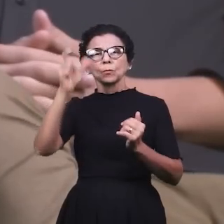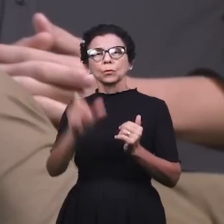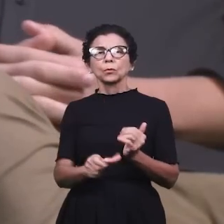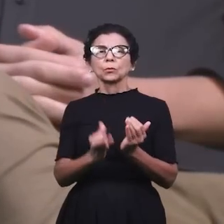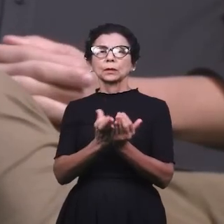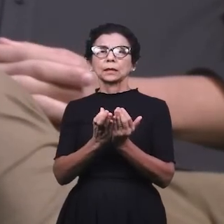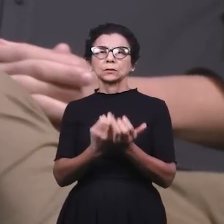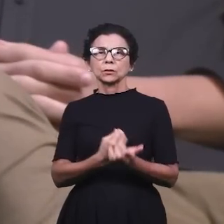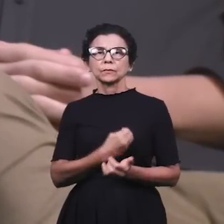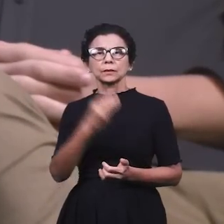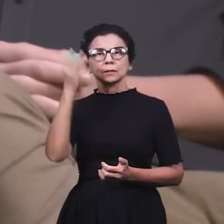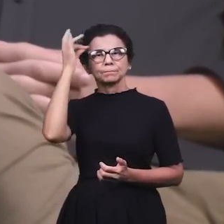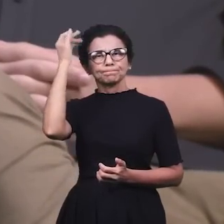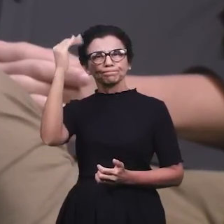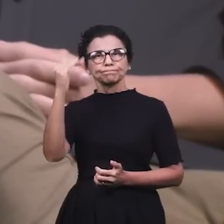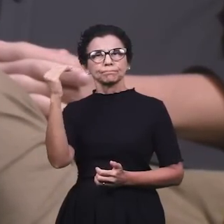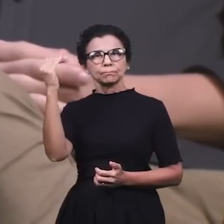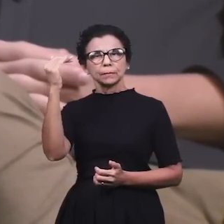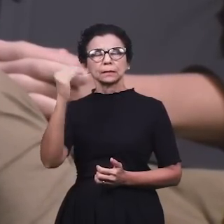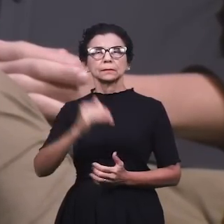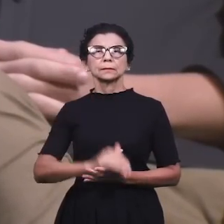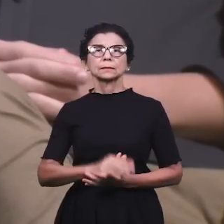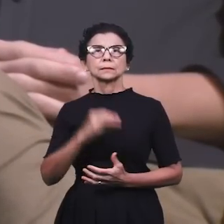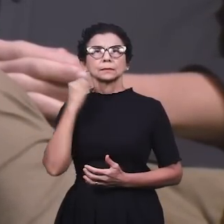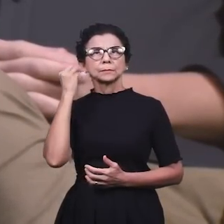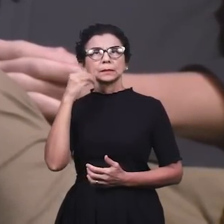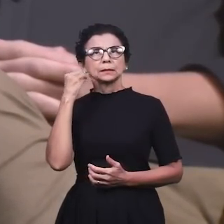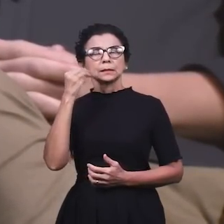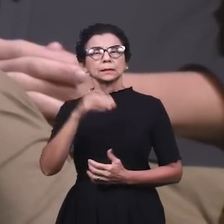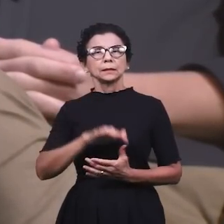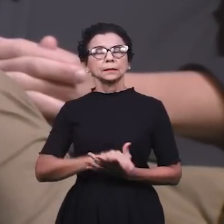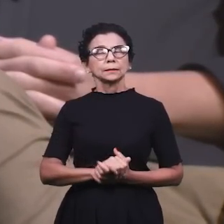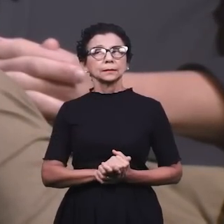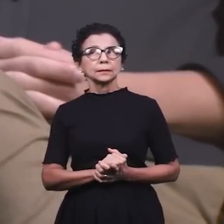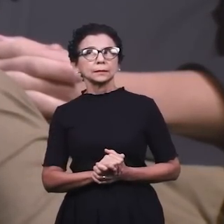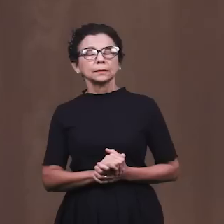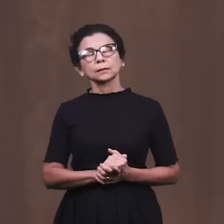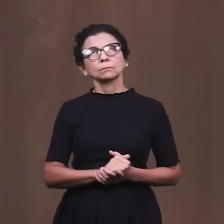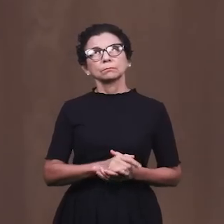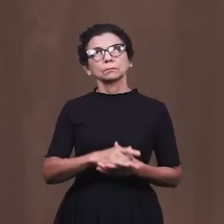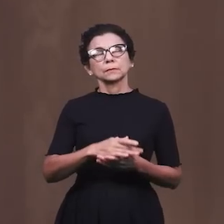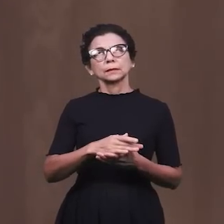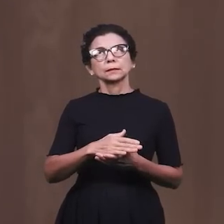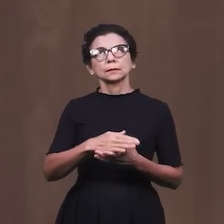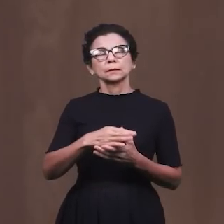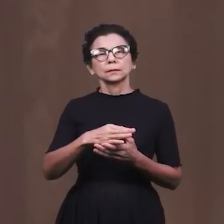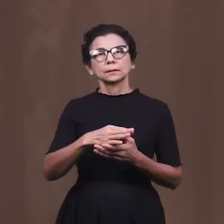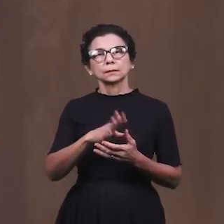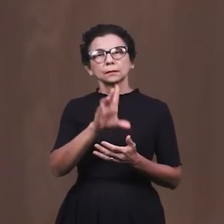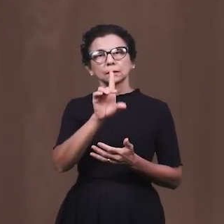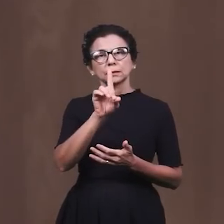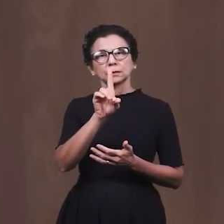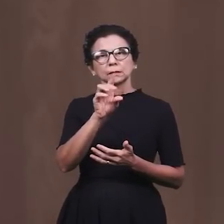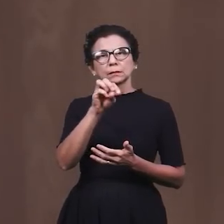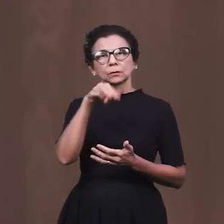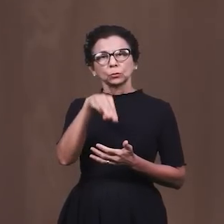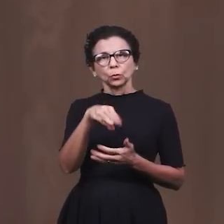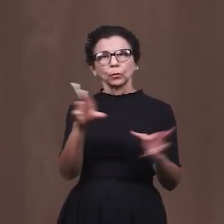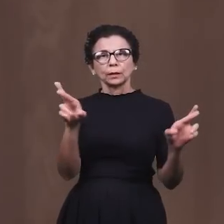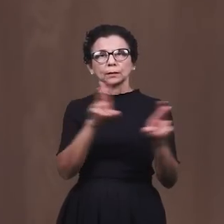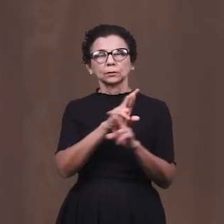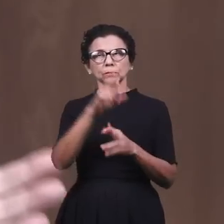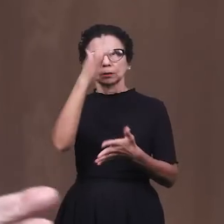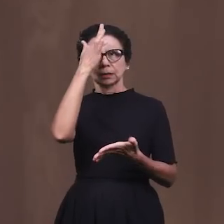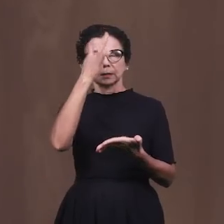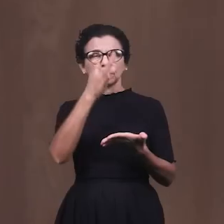vida espiritual do crente, assim por diante. E aí, esse dom da fé, ele é um dom tão importante